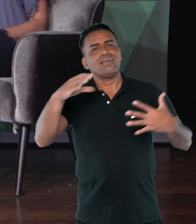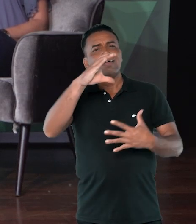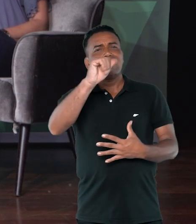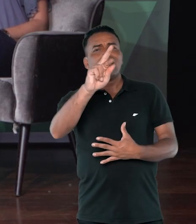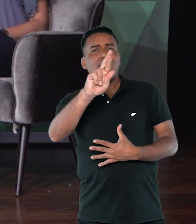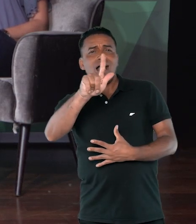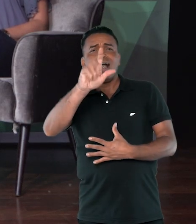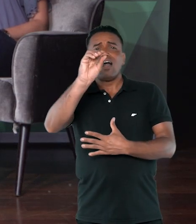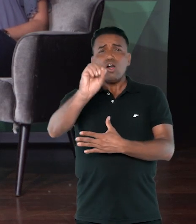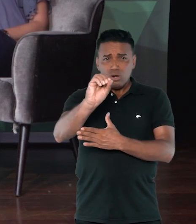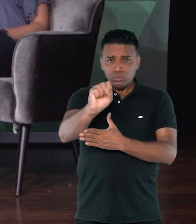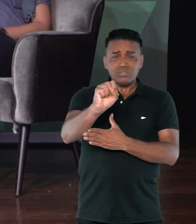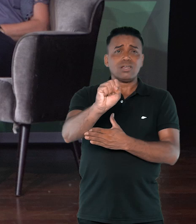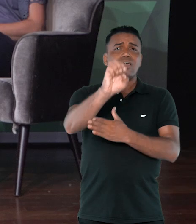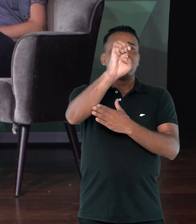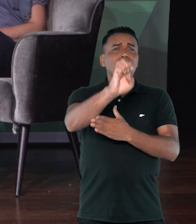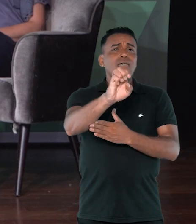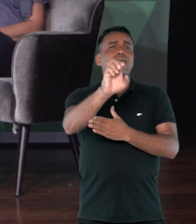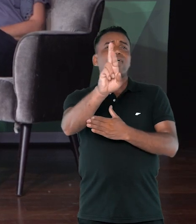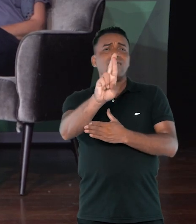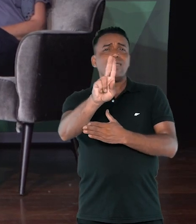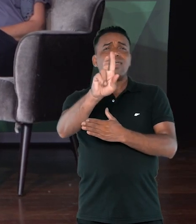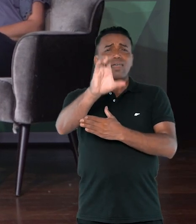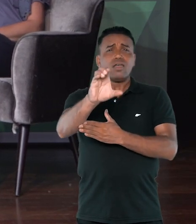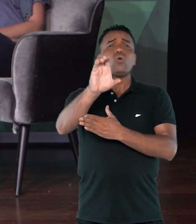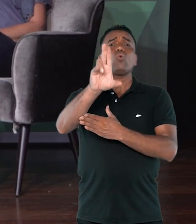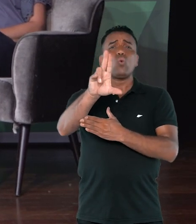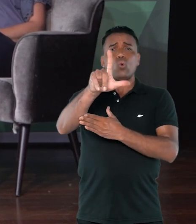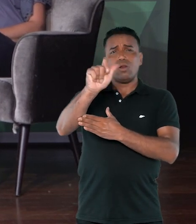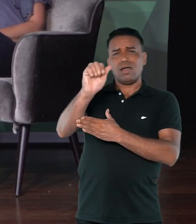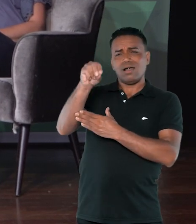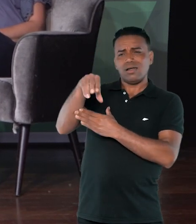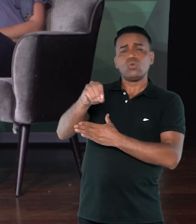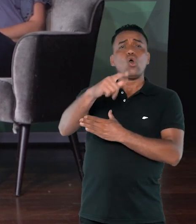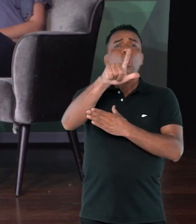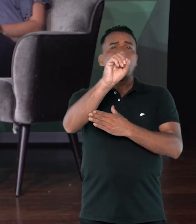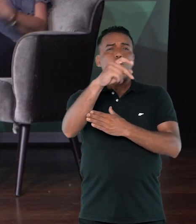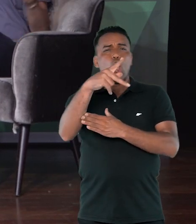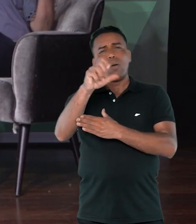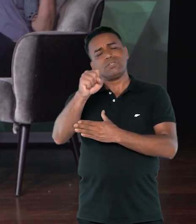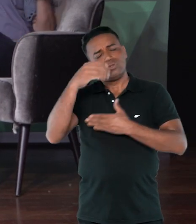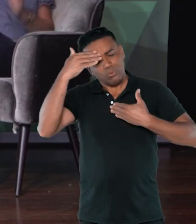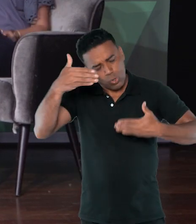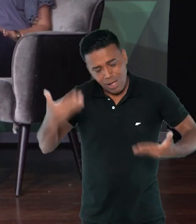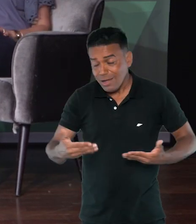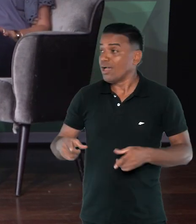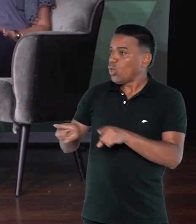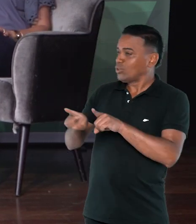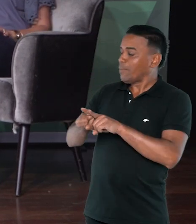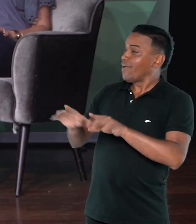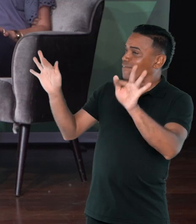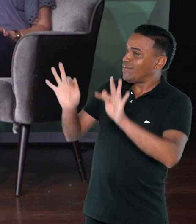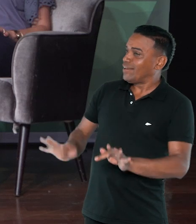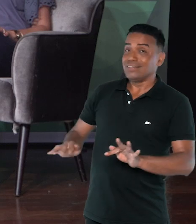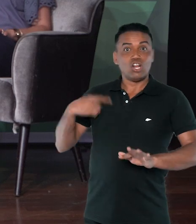Agora, nos últimos tempos, eu fiquei assim muito tocada com uma escritora